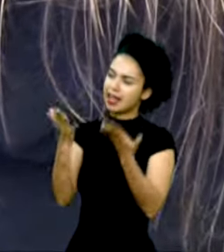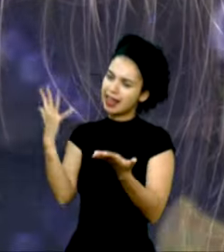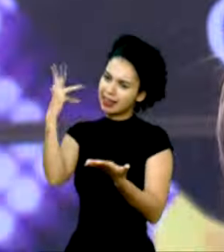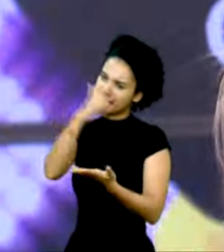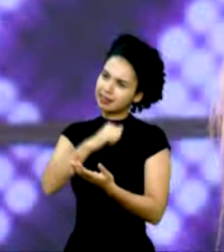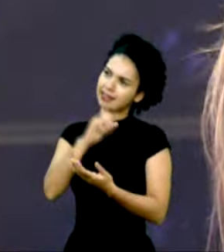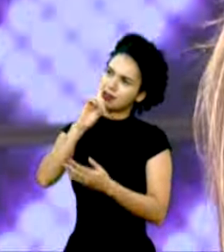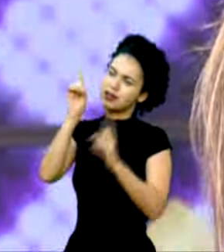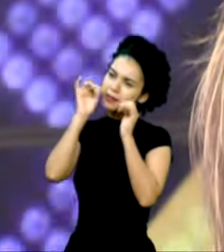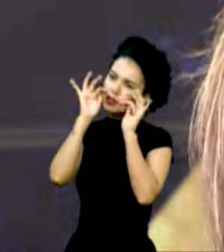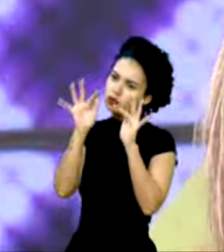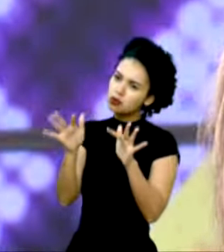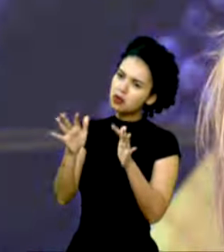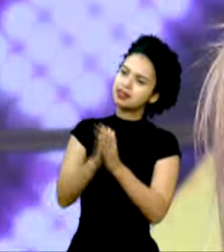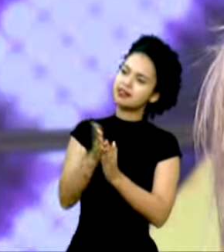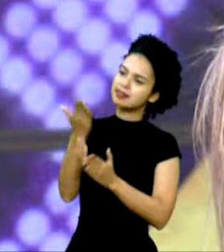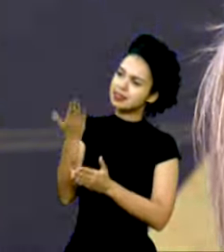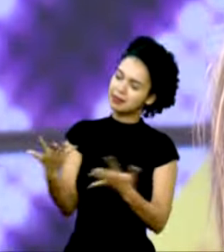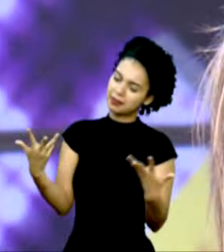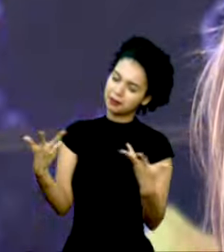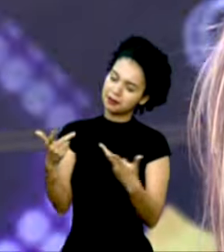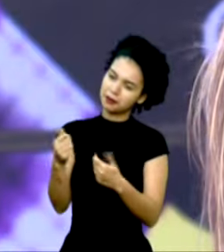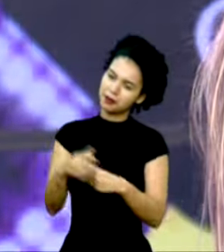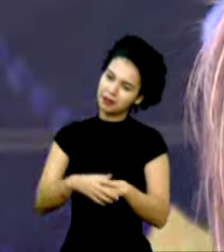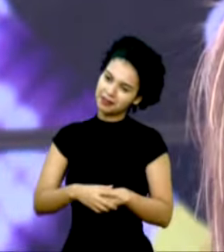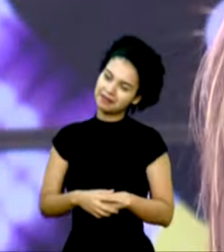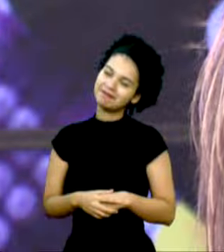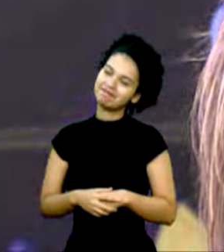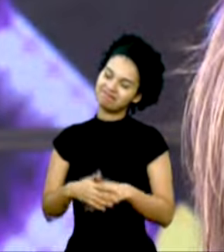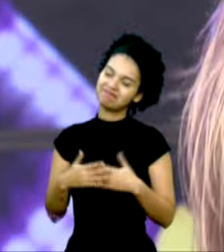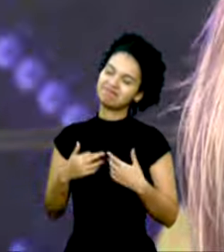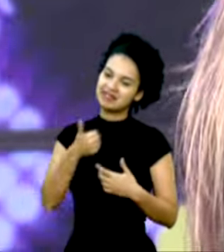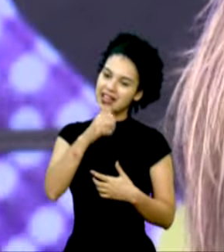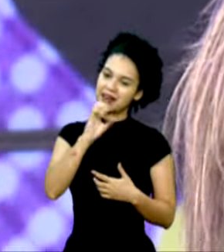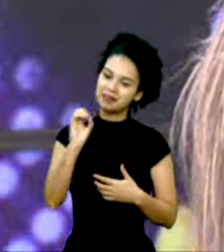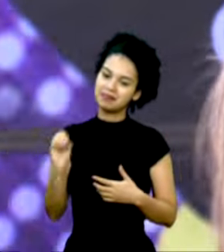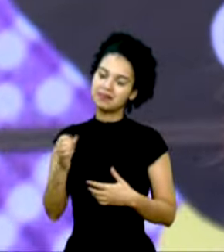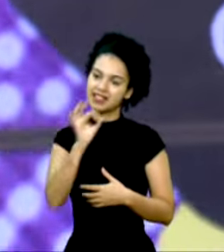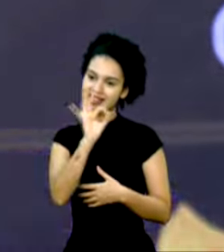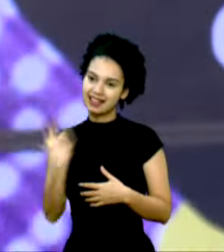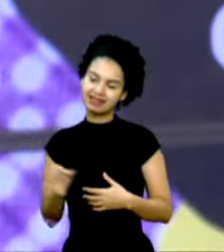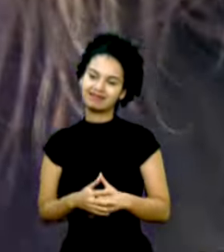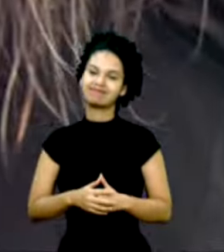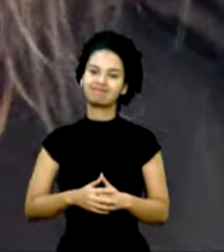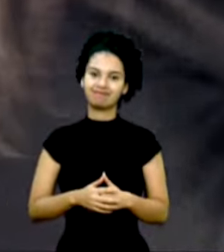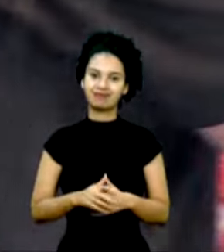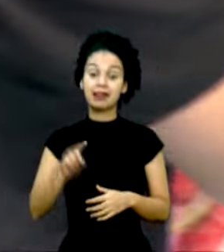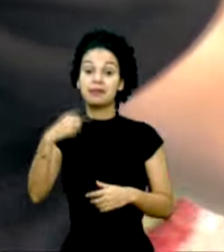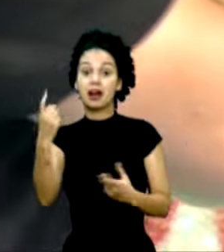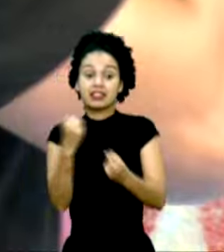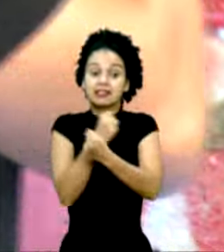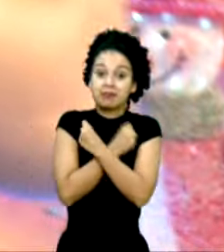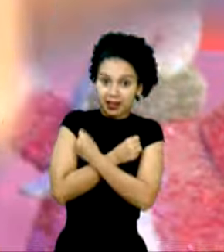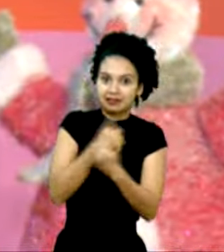abençoe. E continue sempre essa pessoa assim, maravilhosa. Muita luz, 100%. Luz no teu caminho. Valeu. Próxima vez que você vier, a gente vai se abraçar.